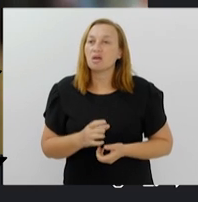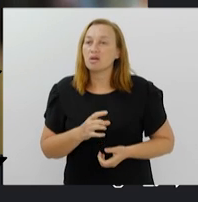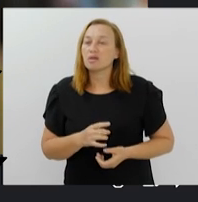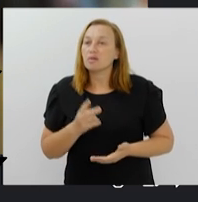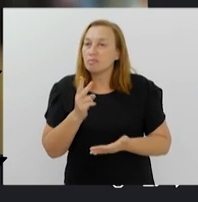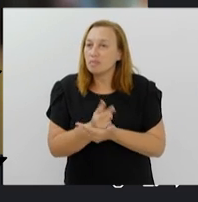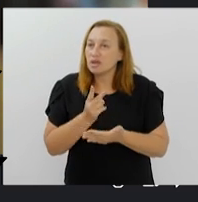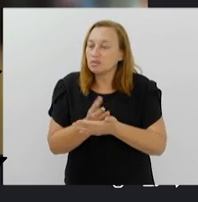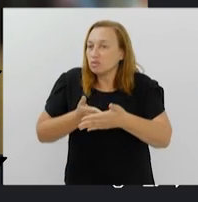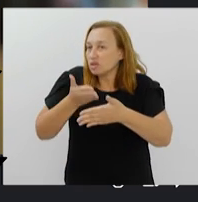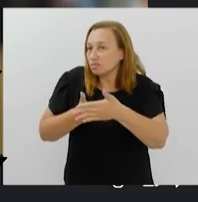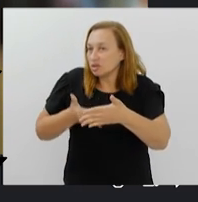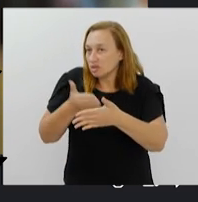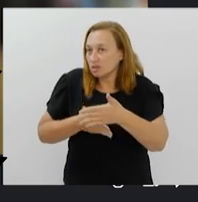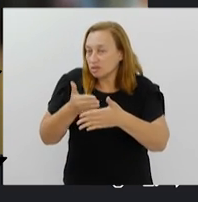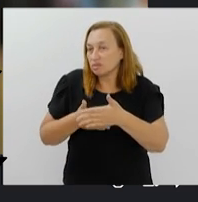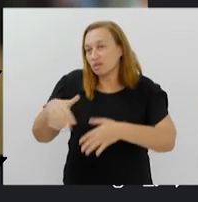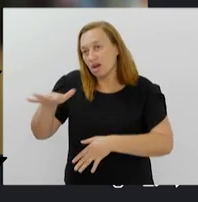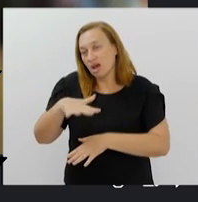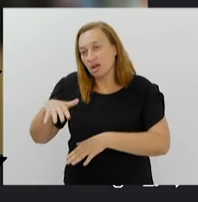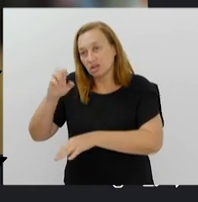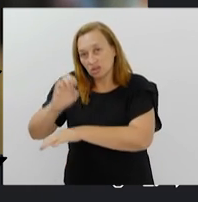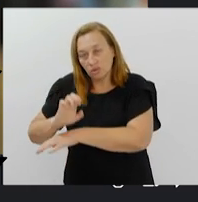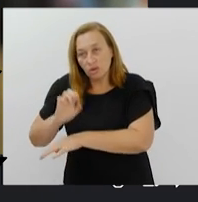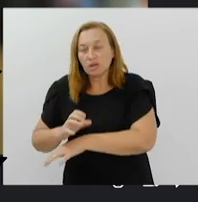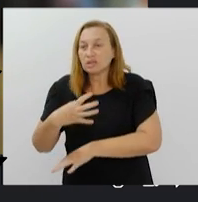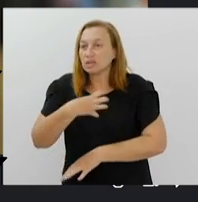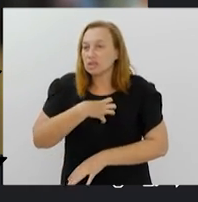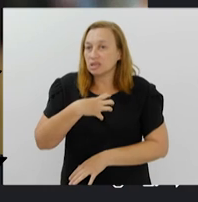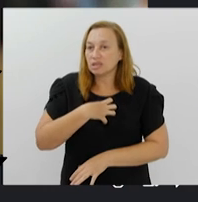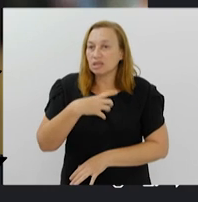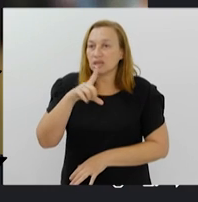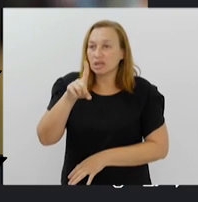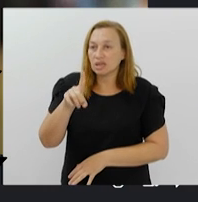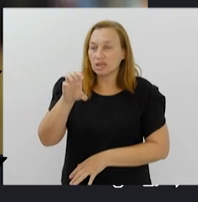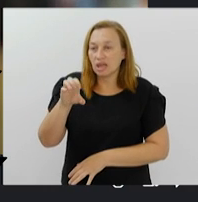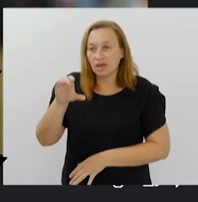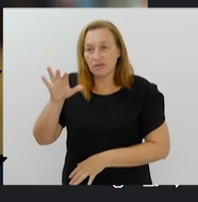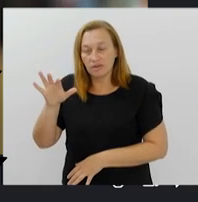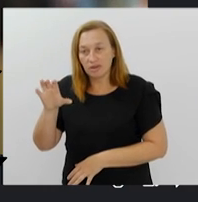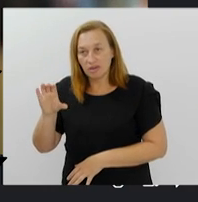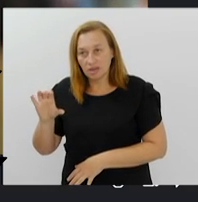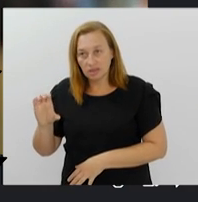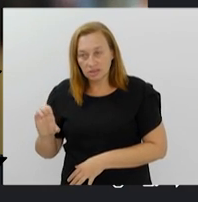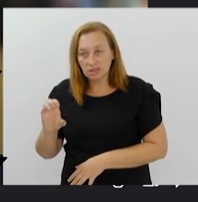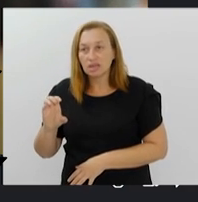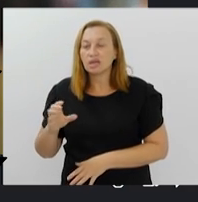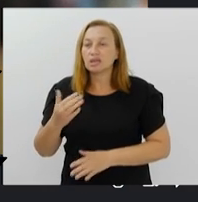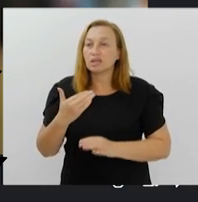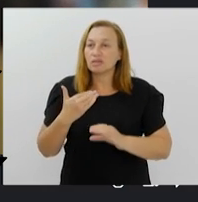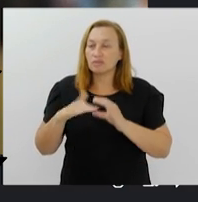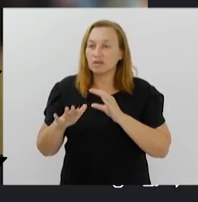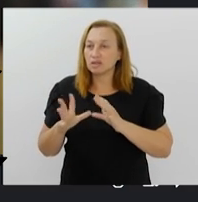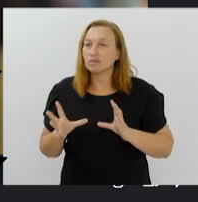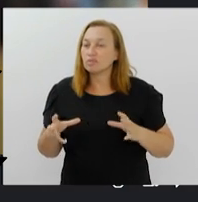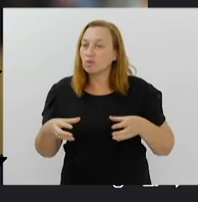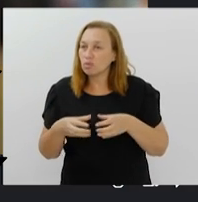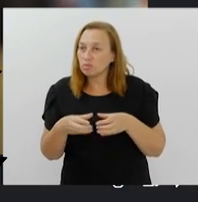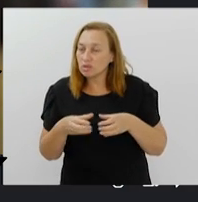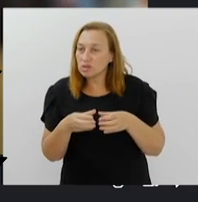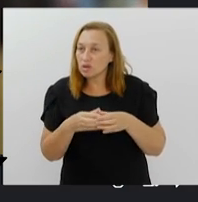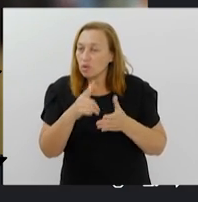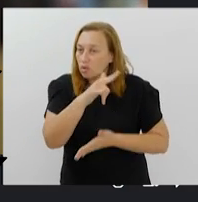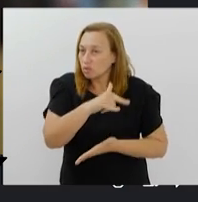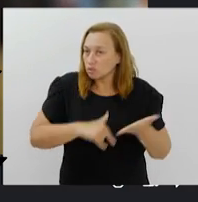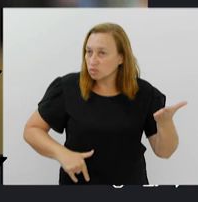as limitações do âmbito Estadual né nesse sentido o IDC está enviando para pra comissão um documento em que